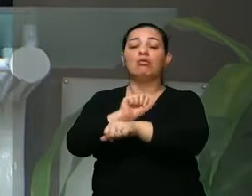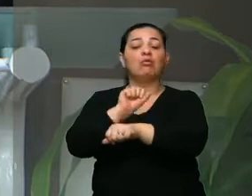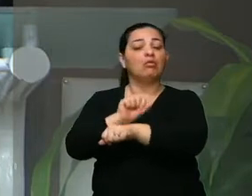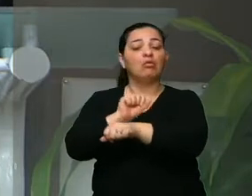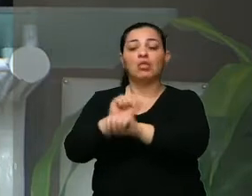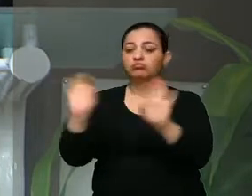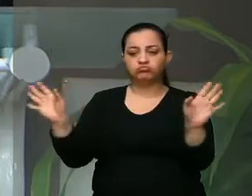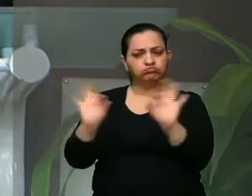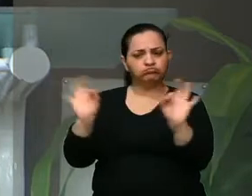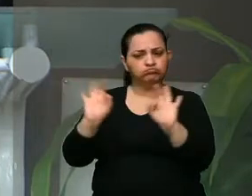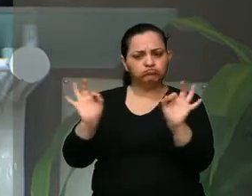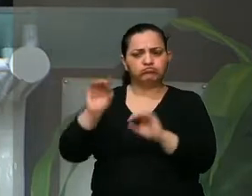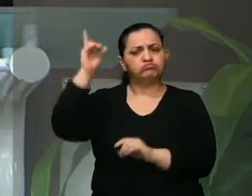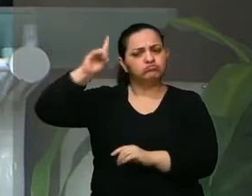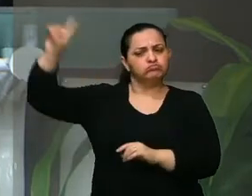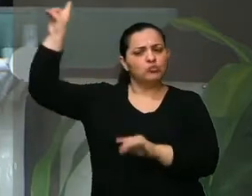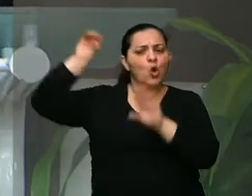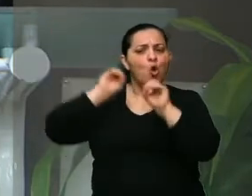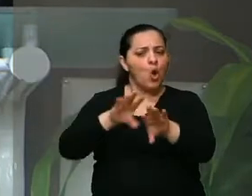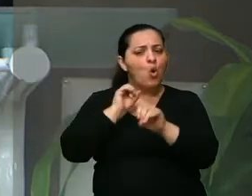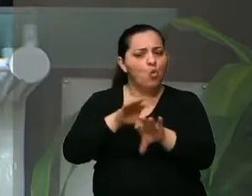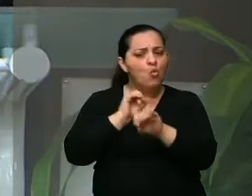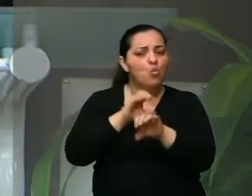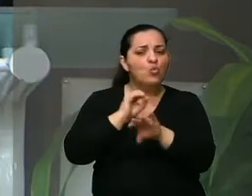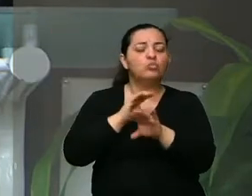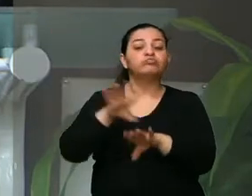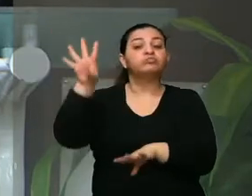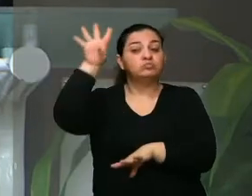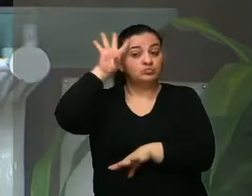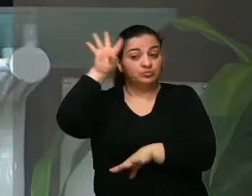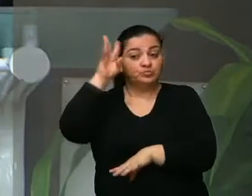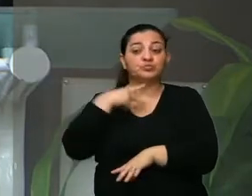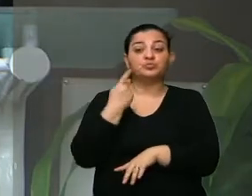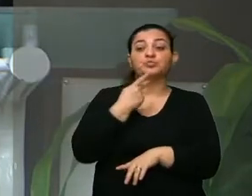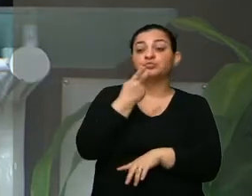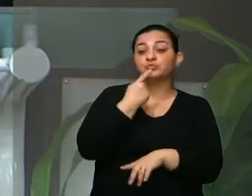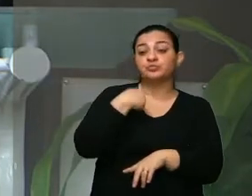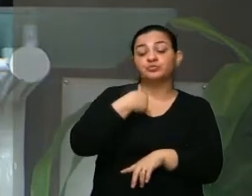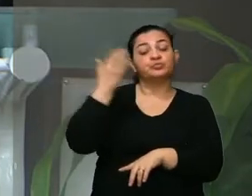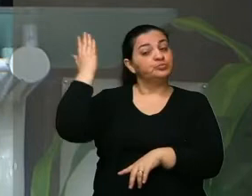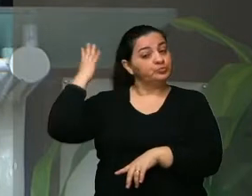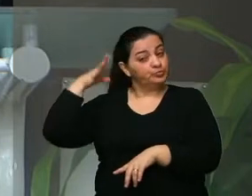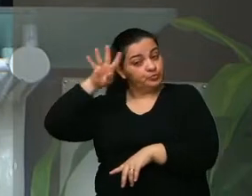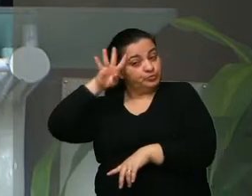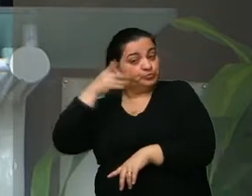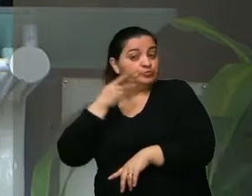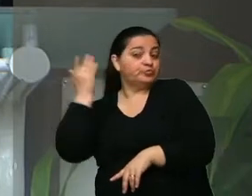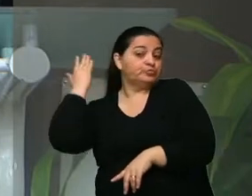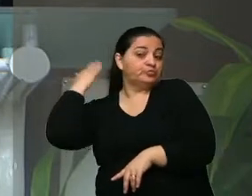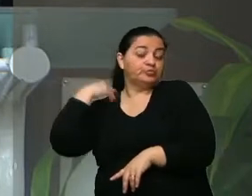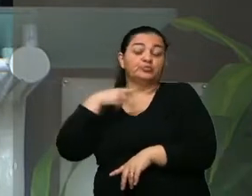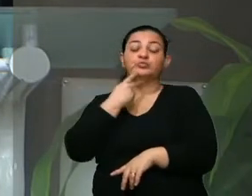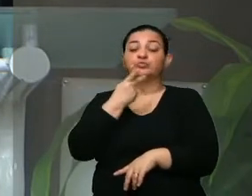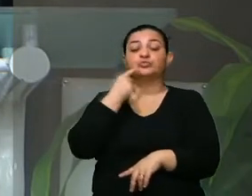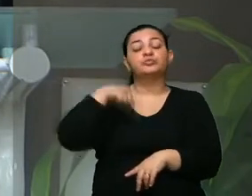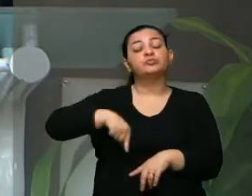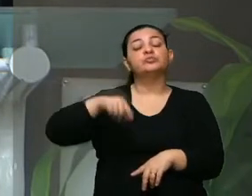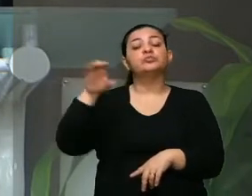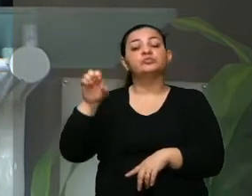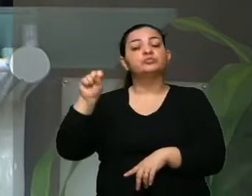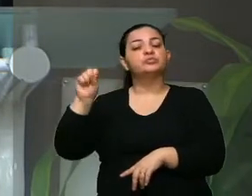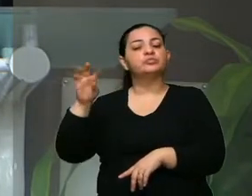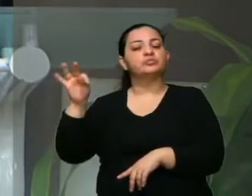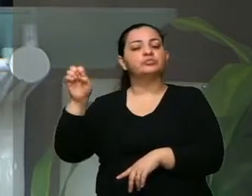deus está ensinando quarta feira falei aqui sobre esther quando